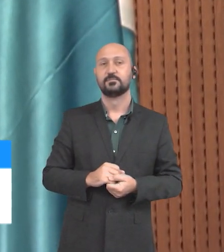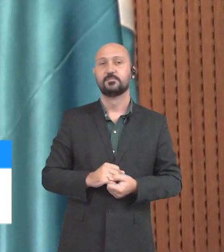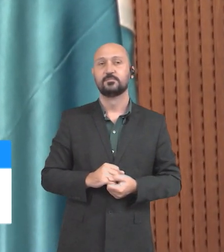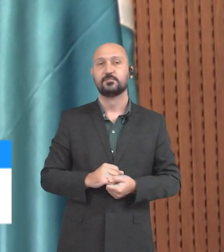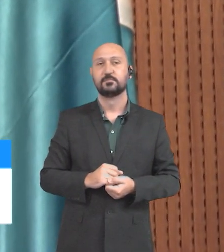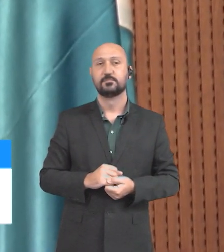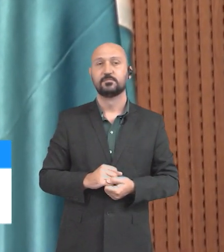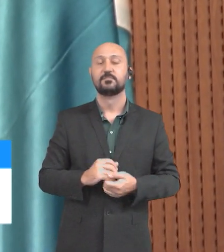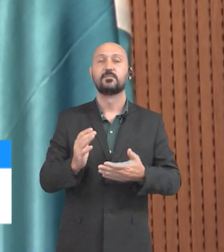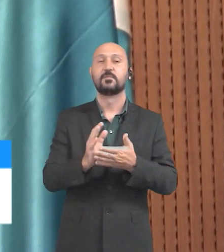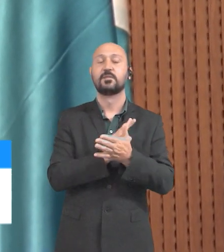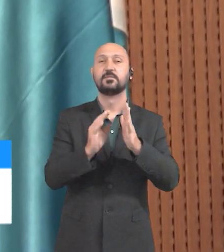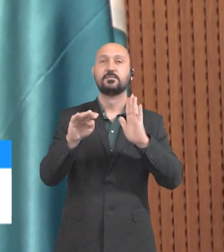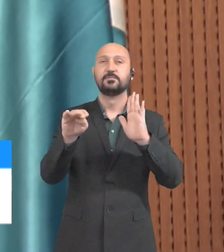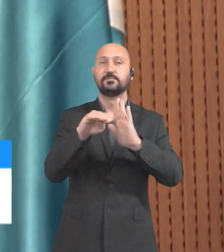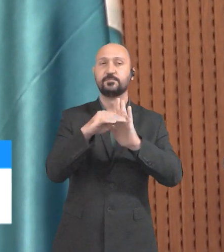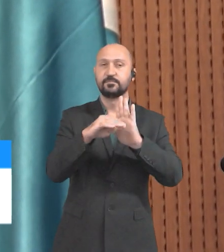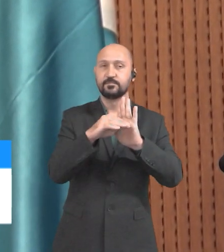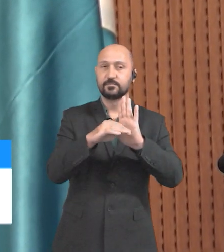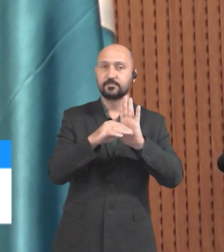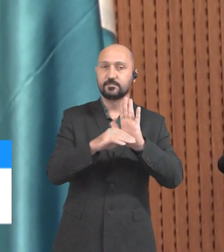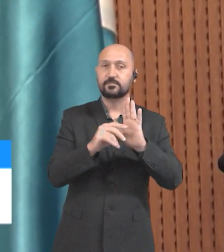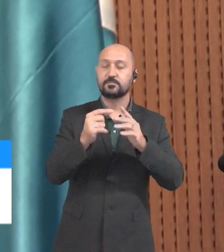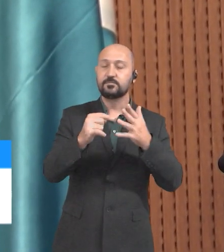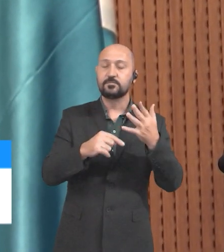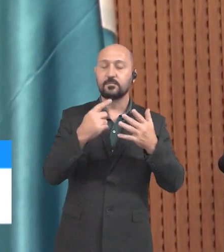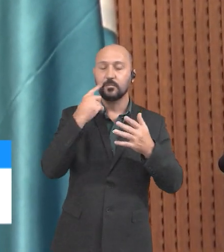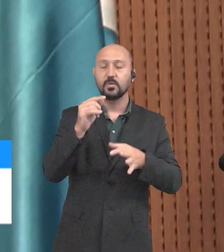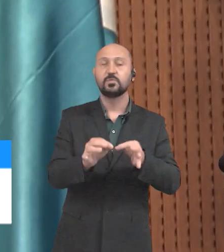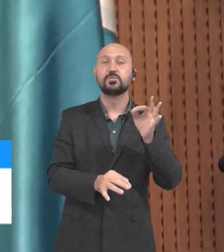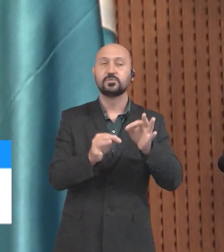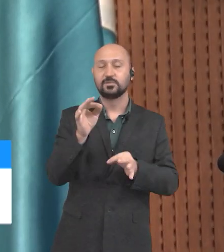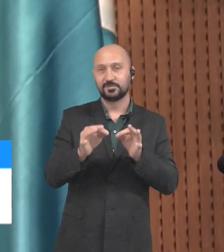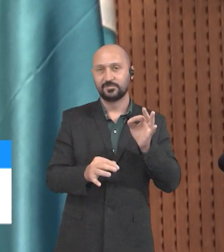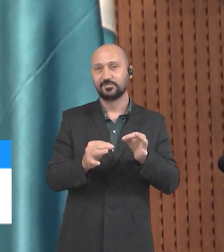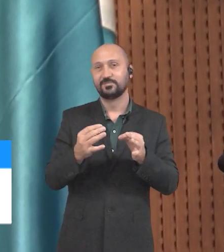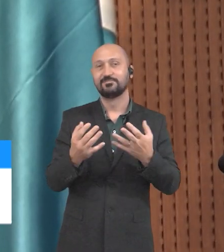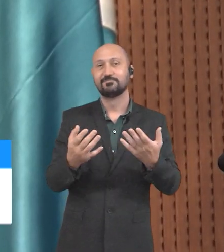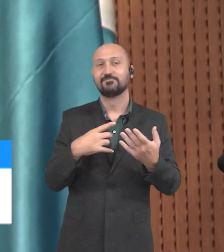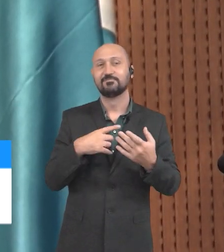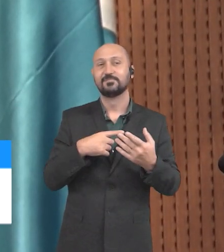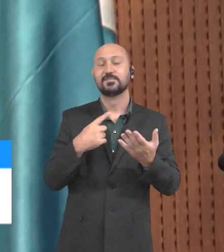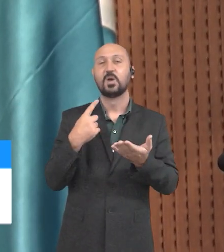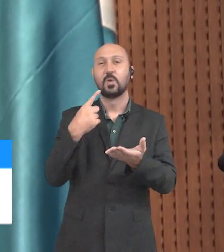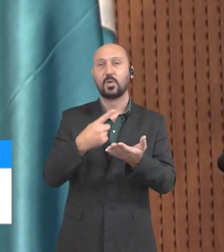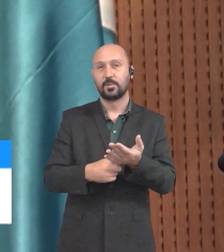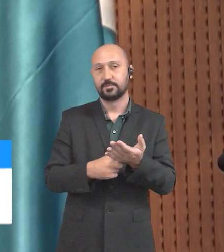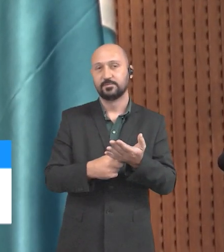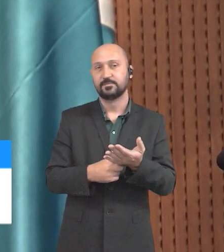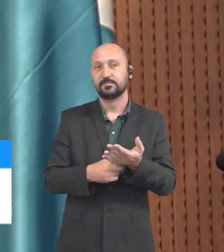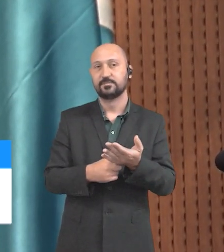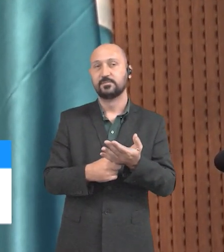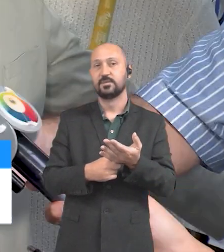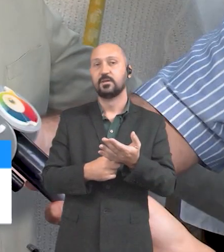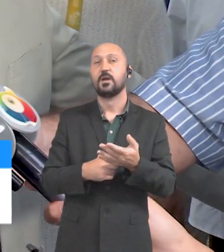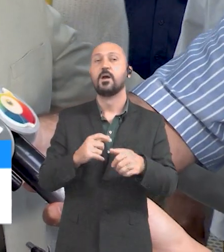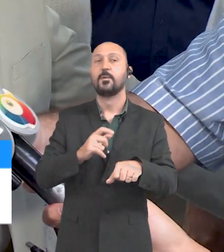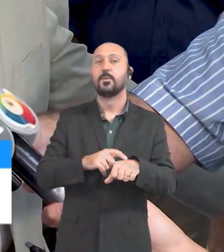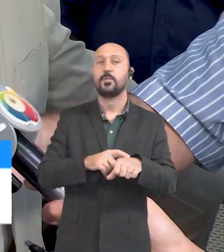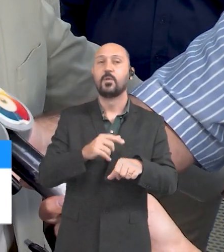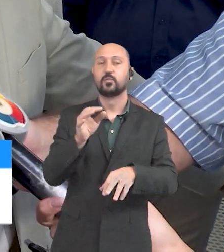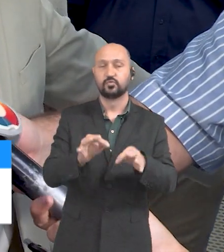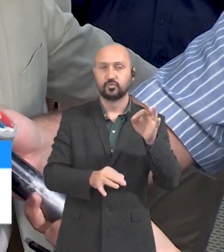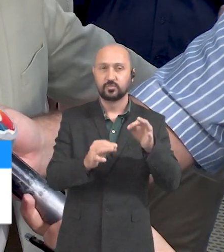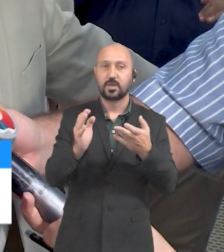Algumas cláusulas, né, presentes na minuta do instrumento jurídico têm que ser estabelecidas ali, né, porque é um